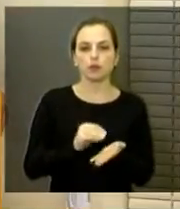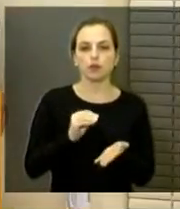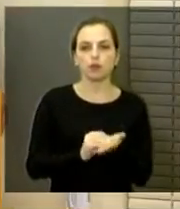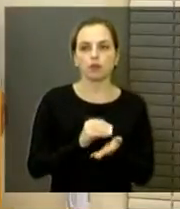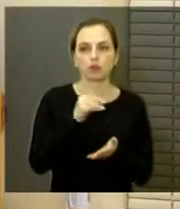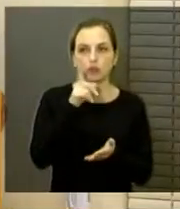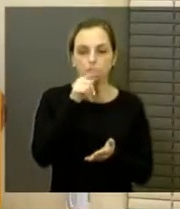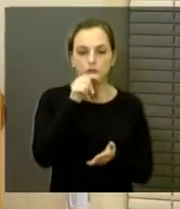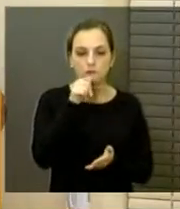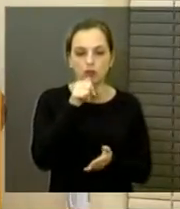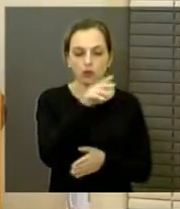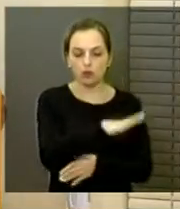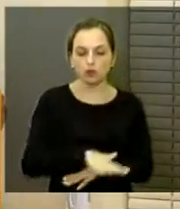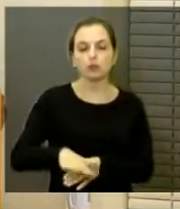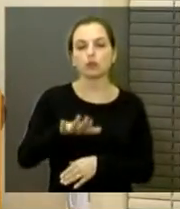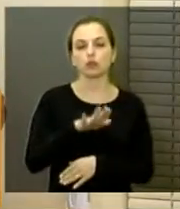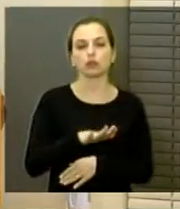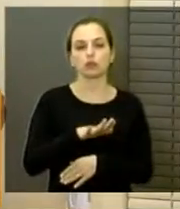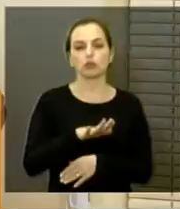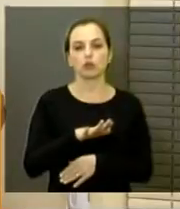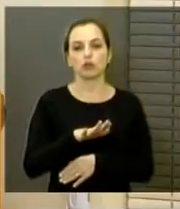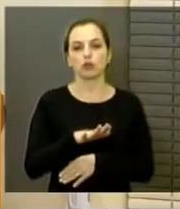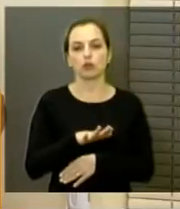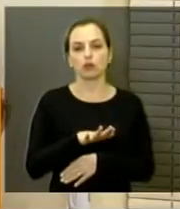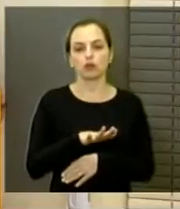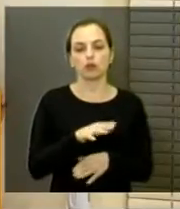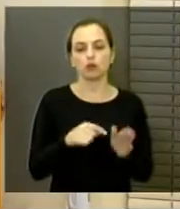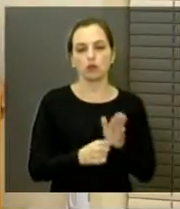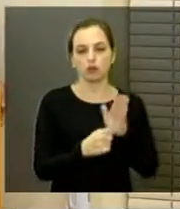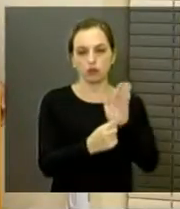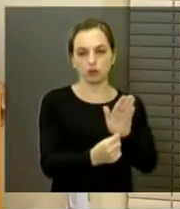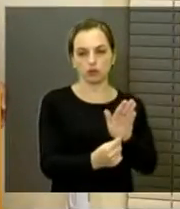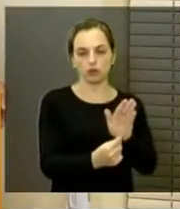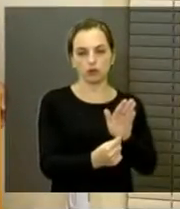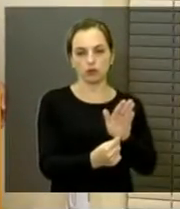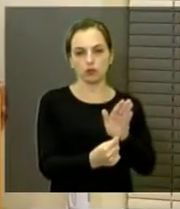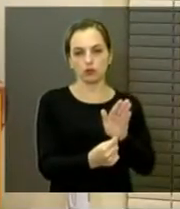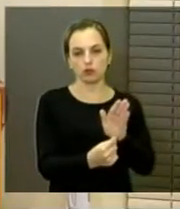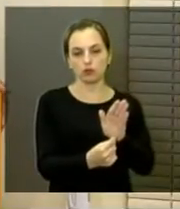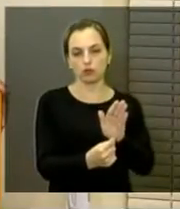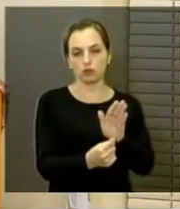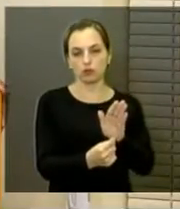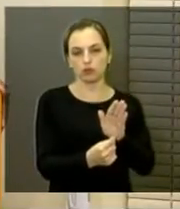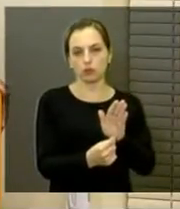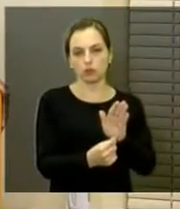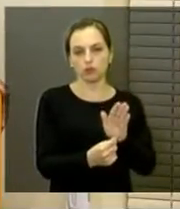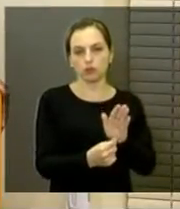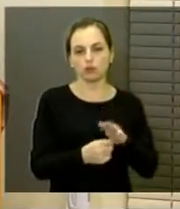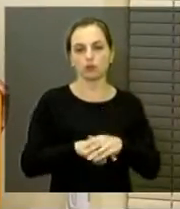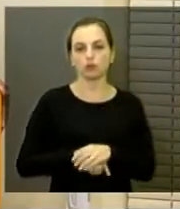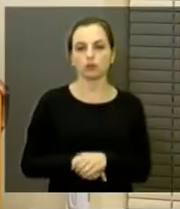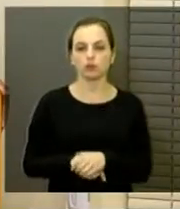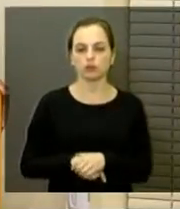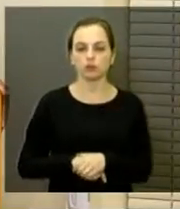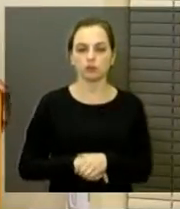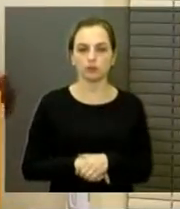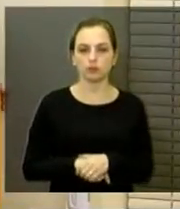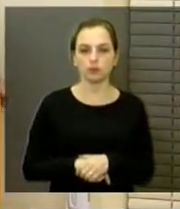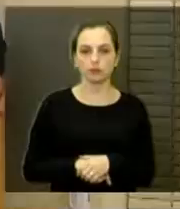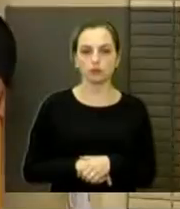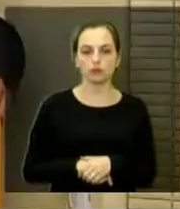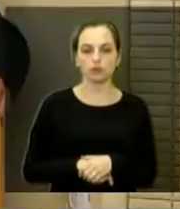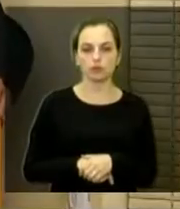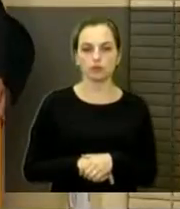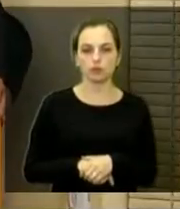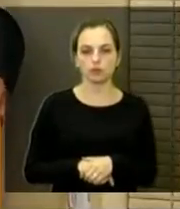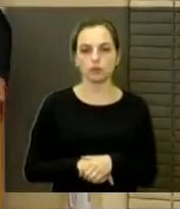d'água lá naquela região. O pessoal podia colocar, por favor, segura o meu tempo um pouquinho, por favor. Nós